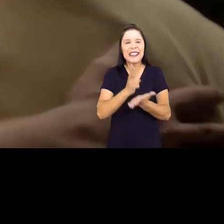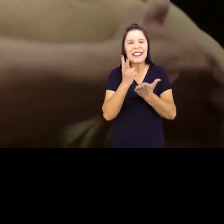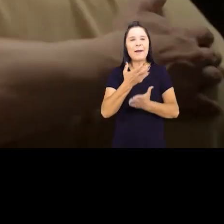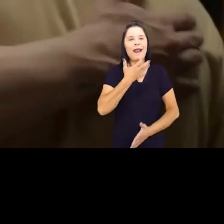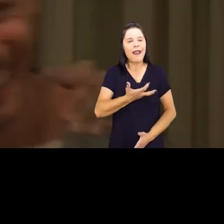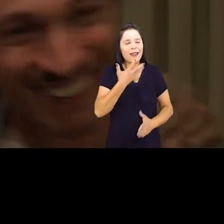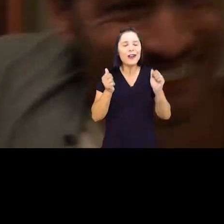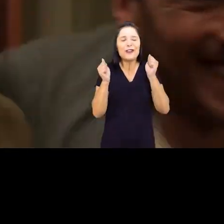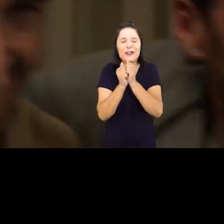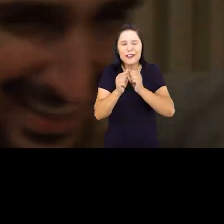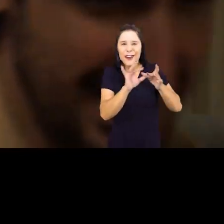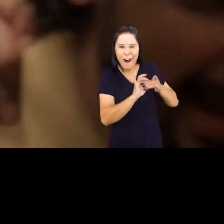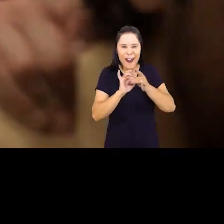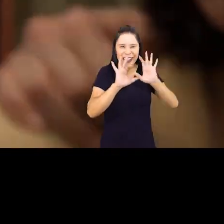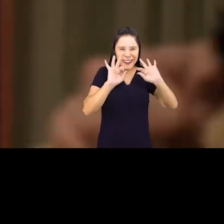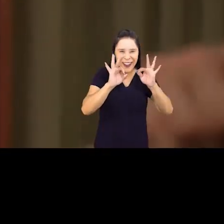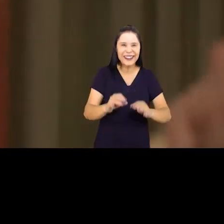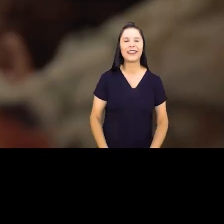Natal junto, hein?